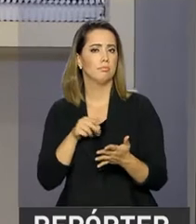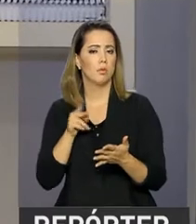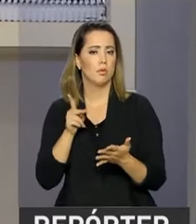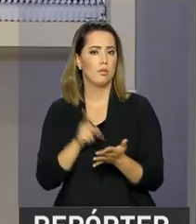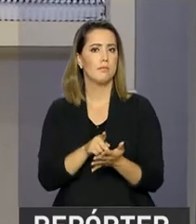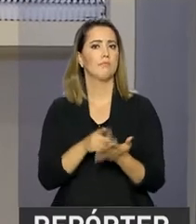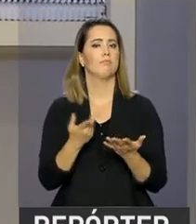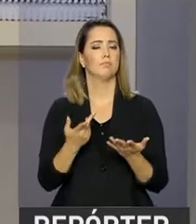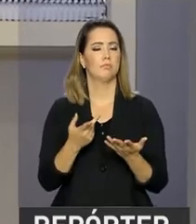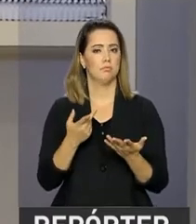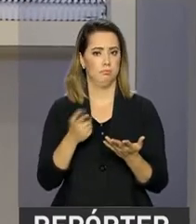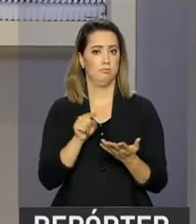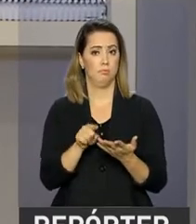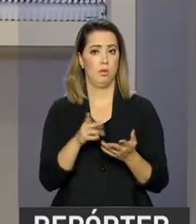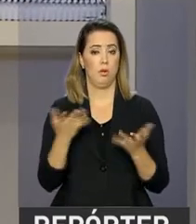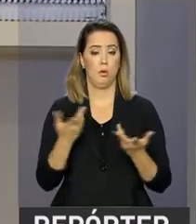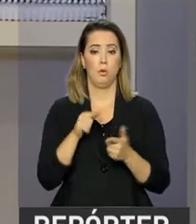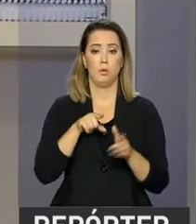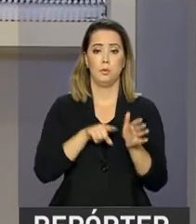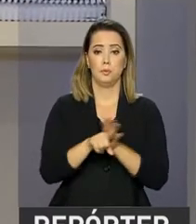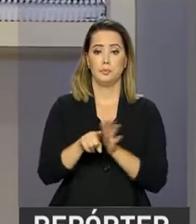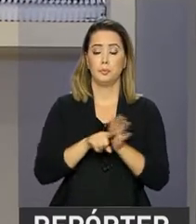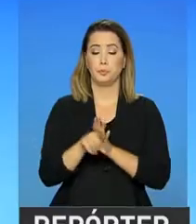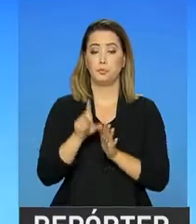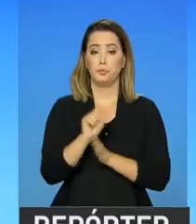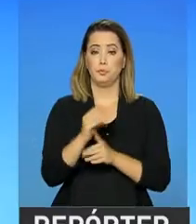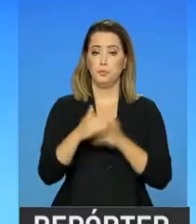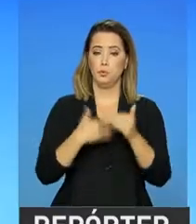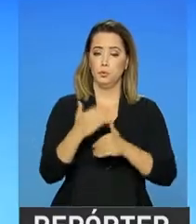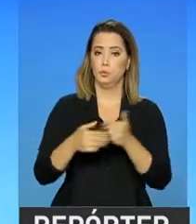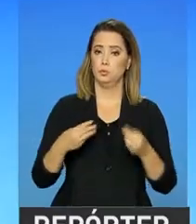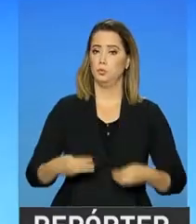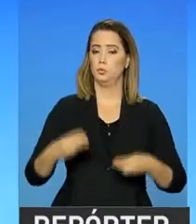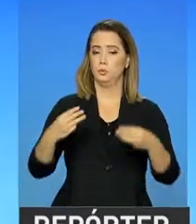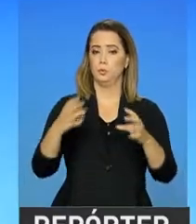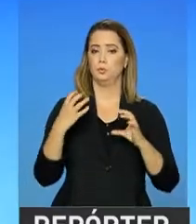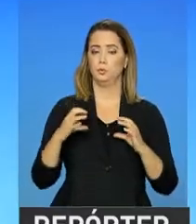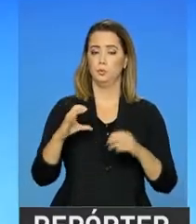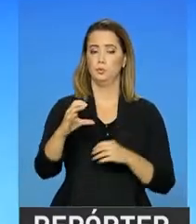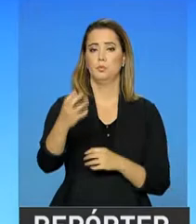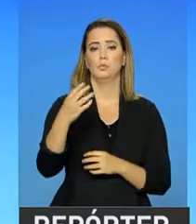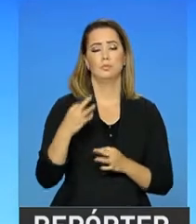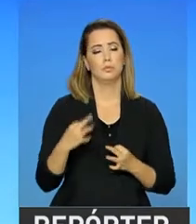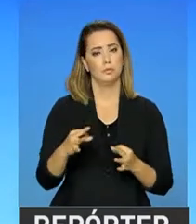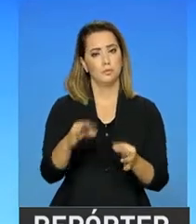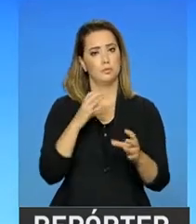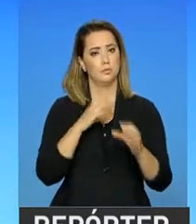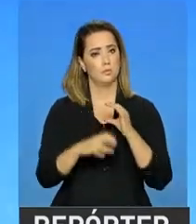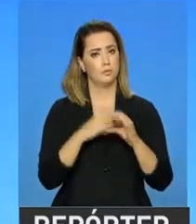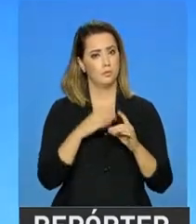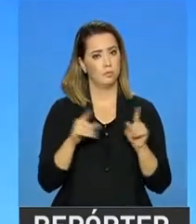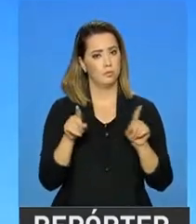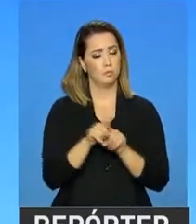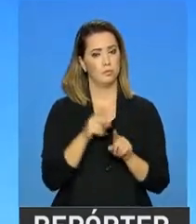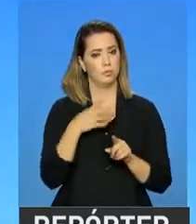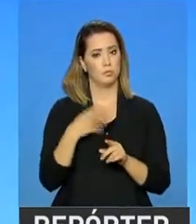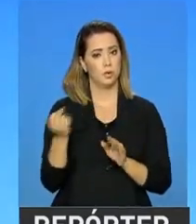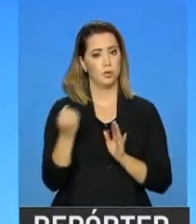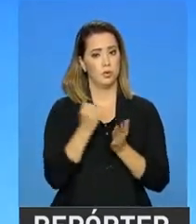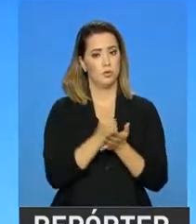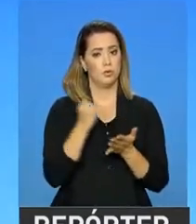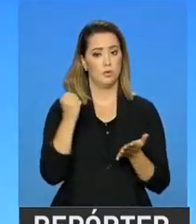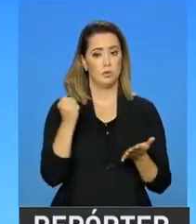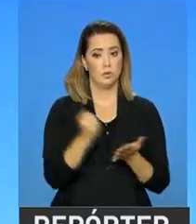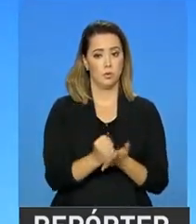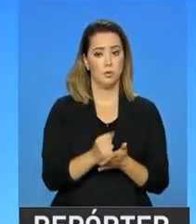de políticas e programas de pesquisa e desenvolvimento do ministério da ciência tecnologia e inovações e comunicações a renovar as